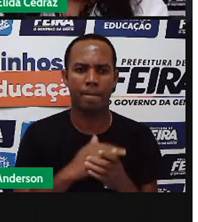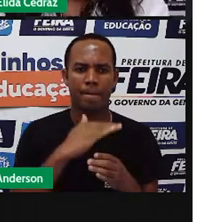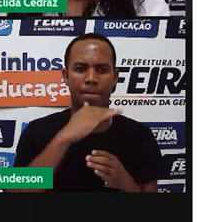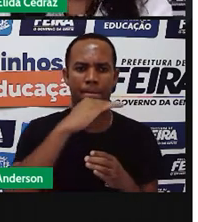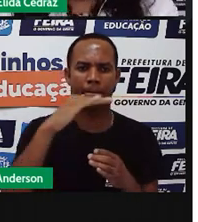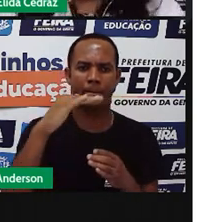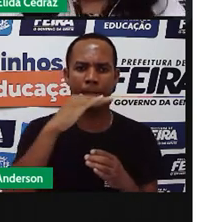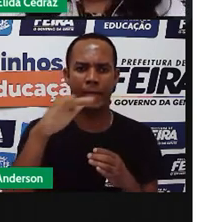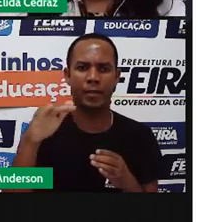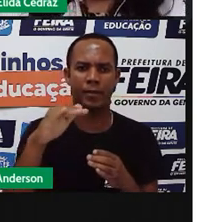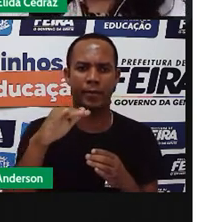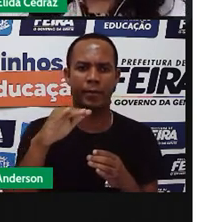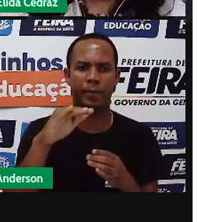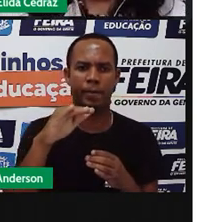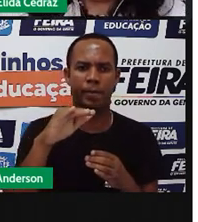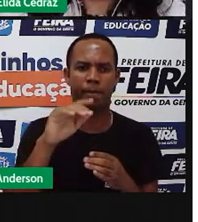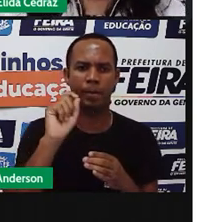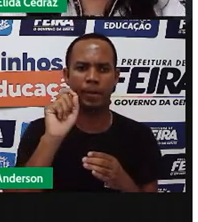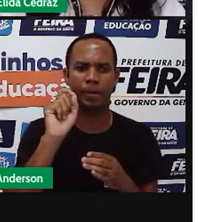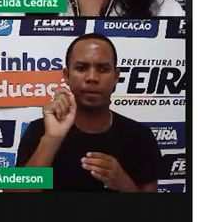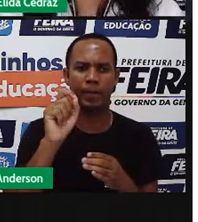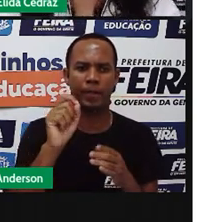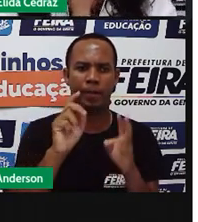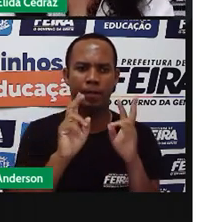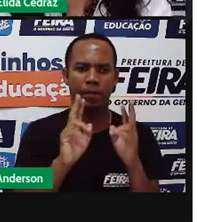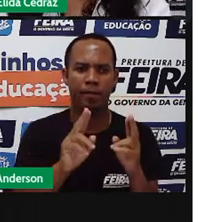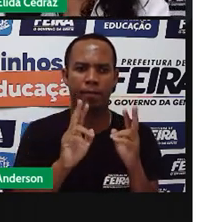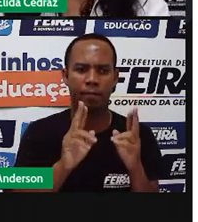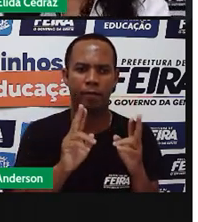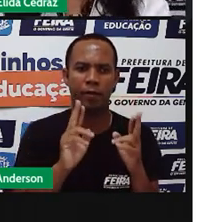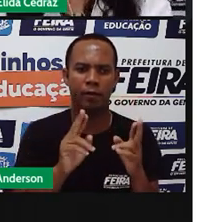Meio litro é igual